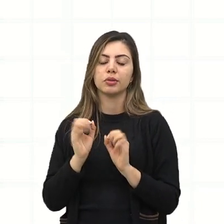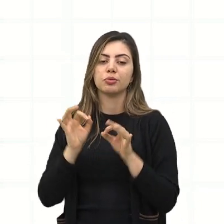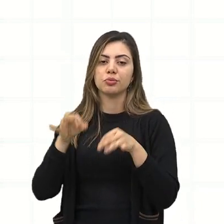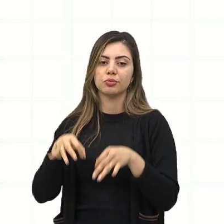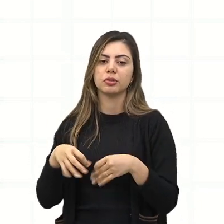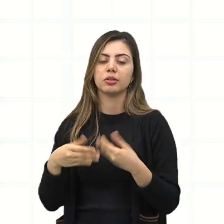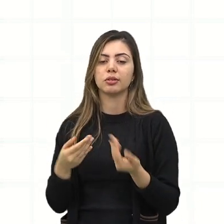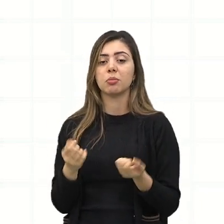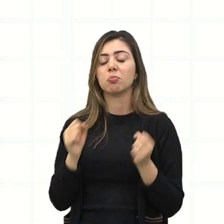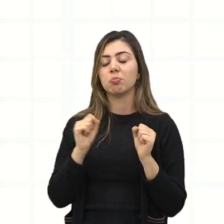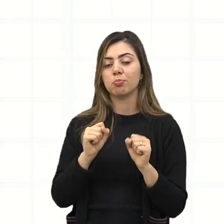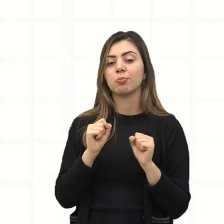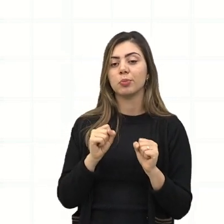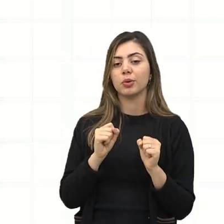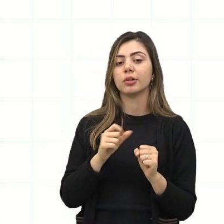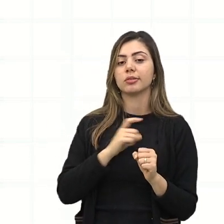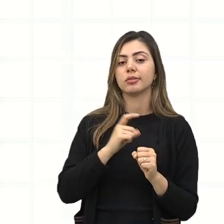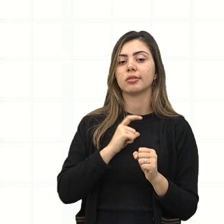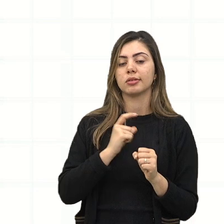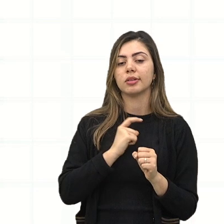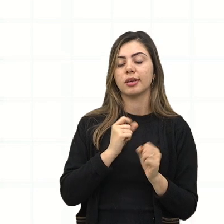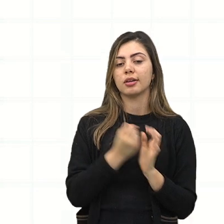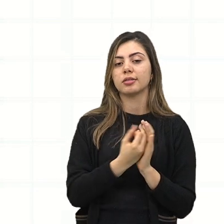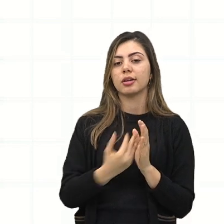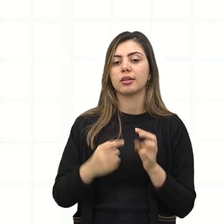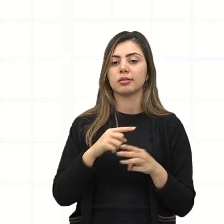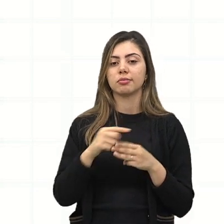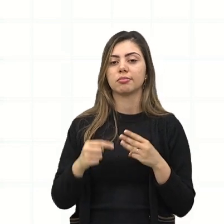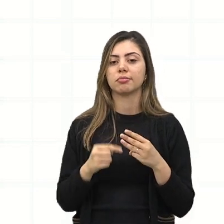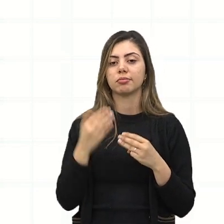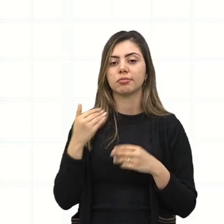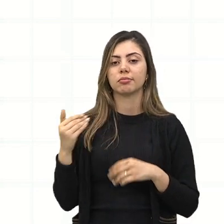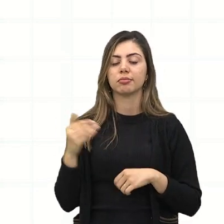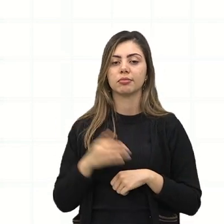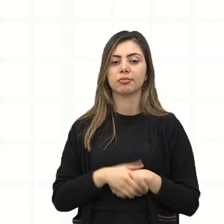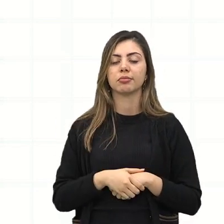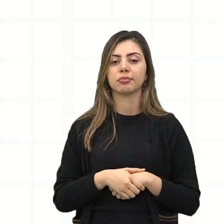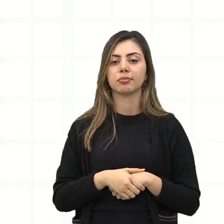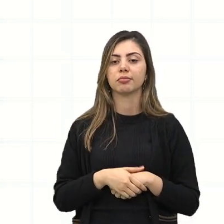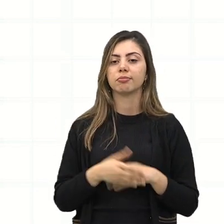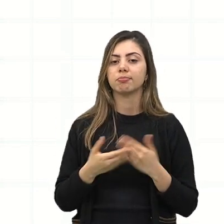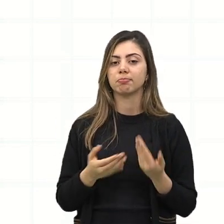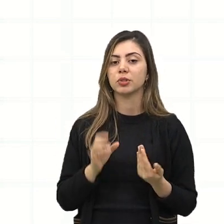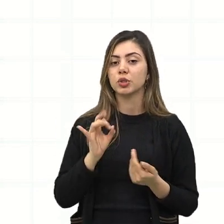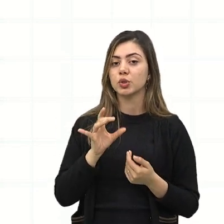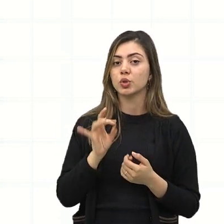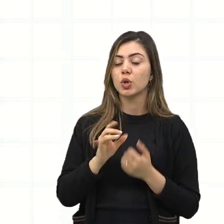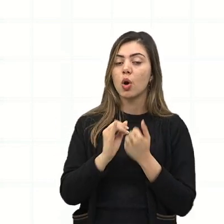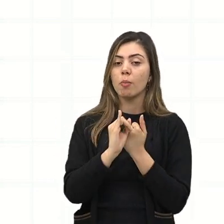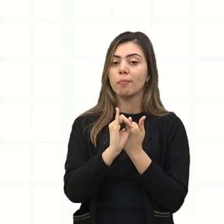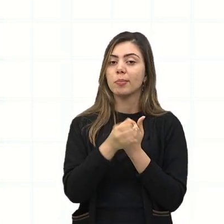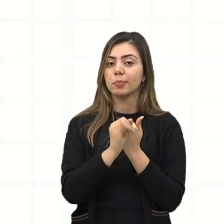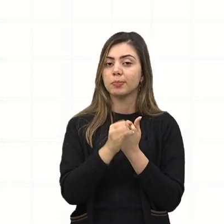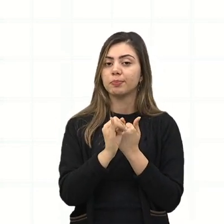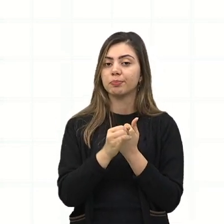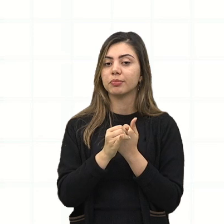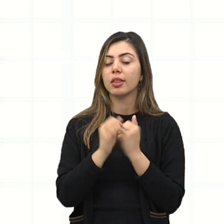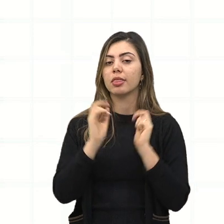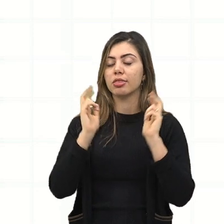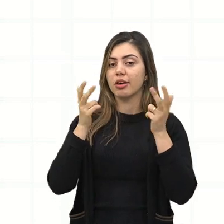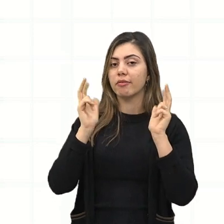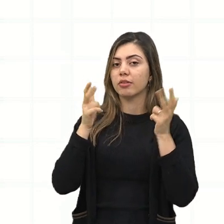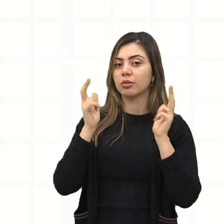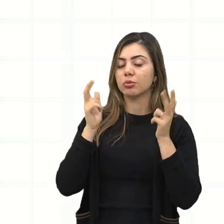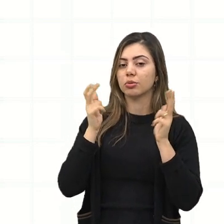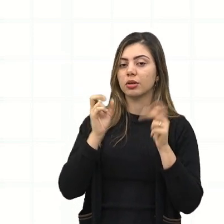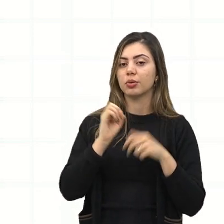essa possibilidade de apresentar esses elementos, somente numa crônica, uma crônica de aventura, porque na minha crônica